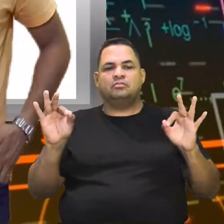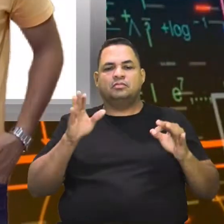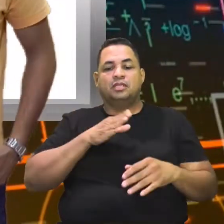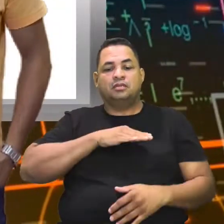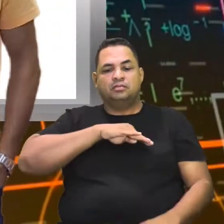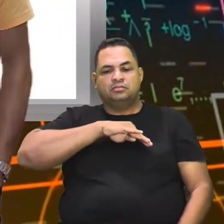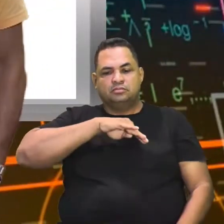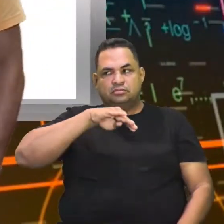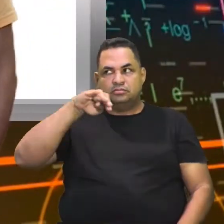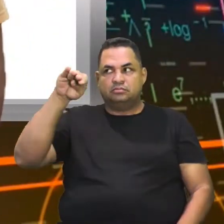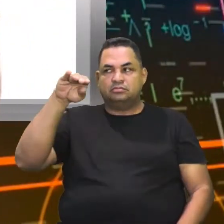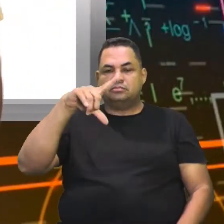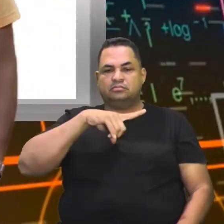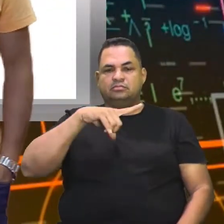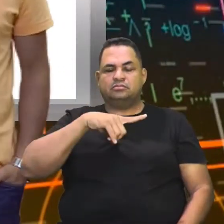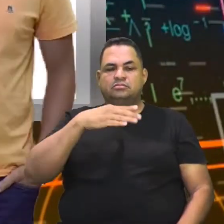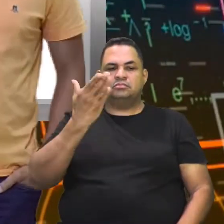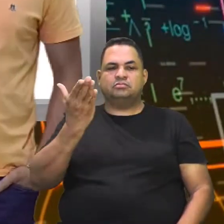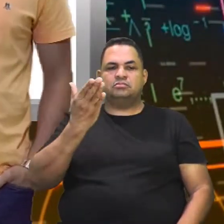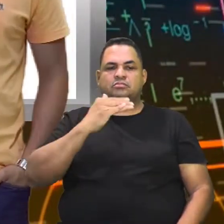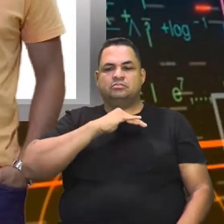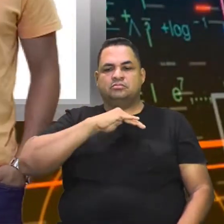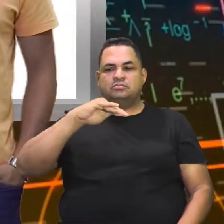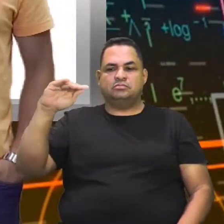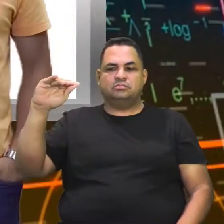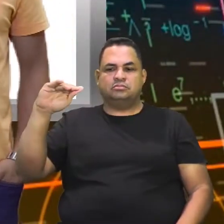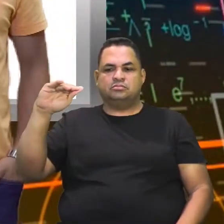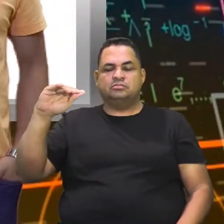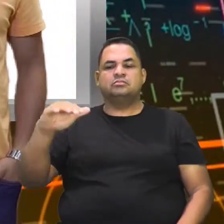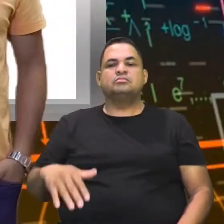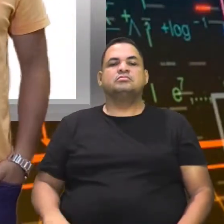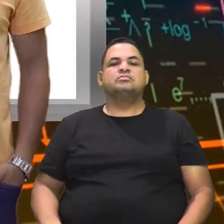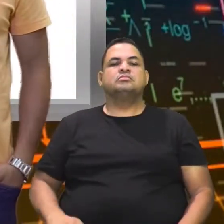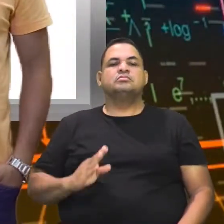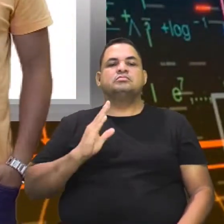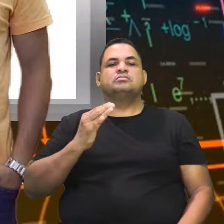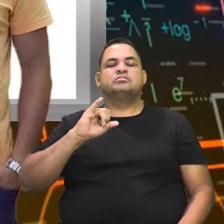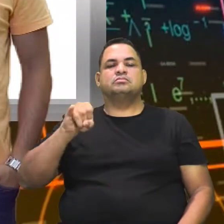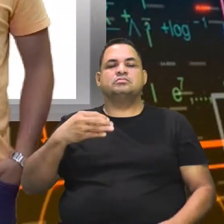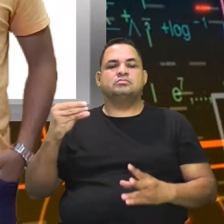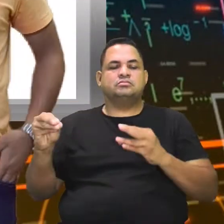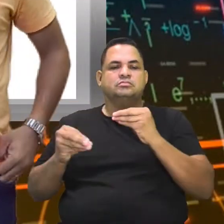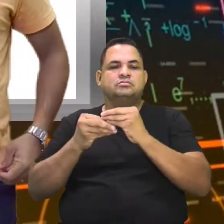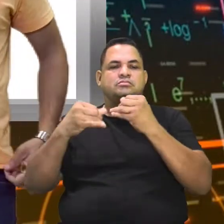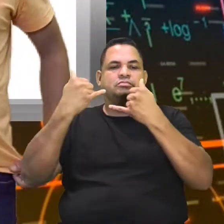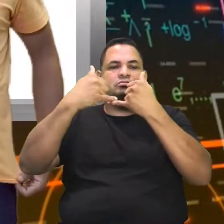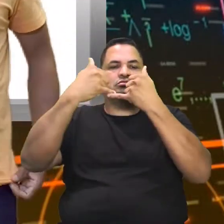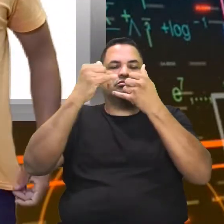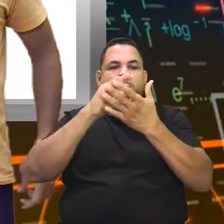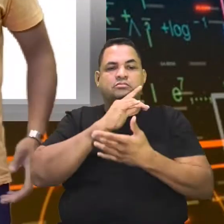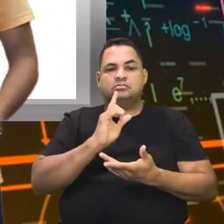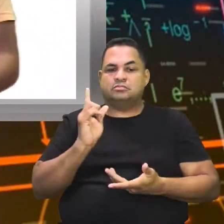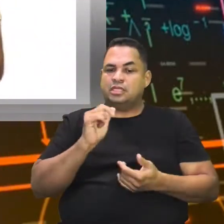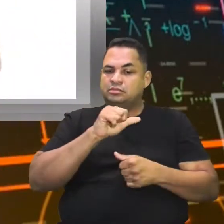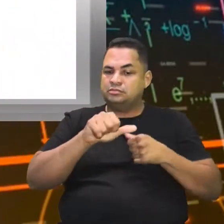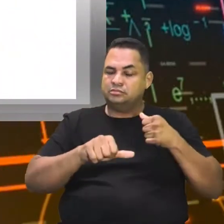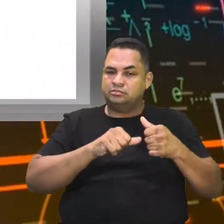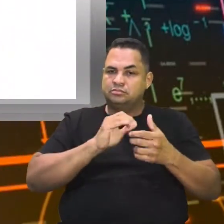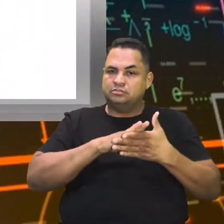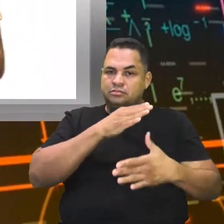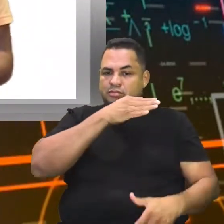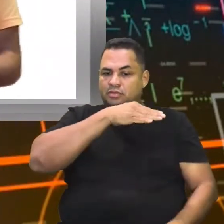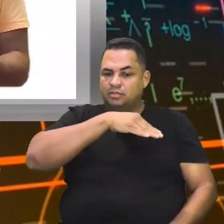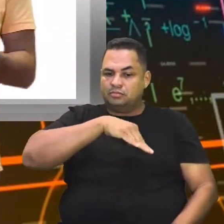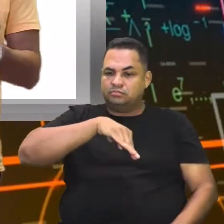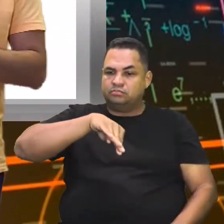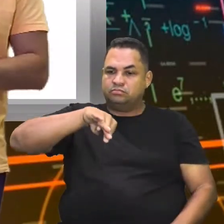uma reta, né? Então, tivemos uma situação aí de função afim. Já no juro composto, a nossa reta já mudou, né? Ela